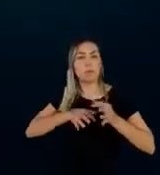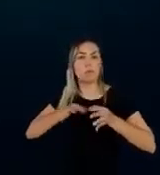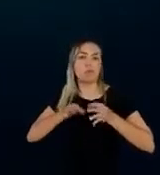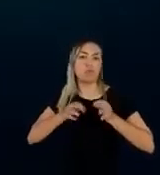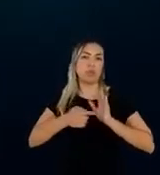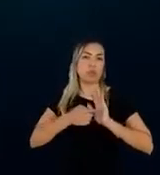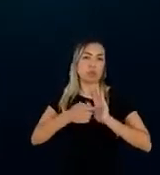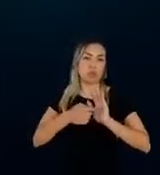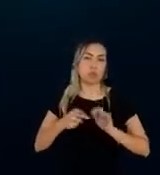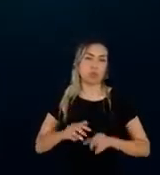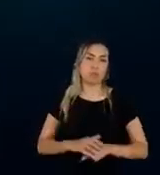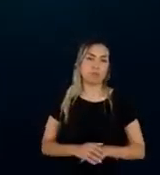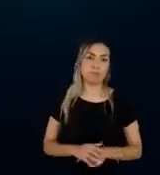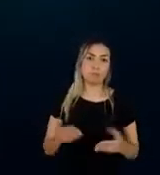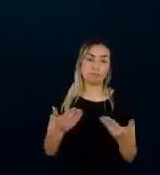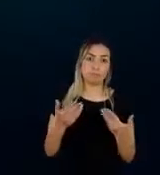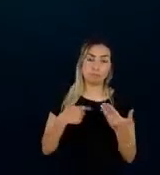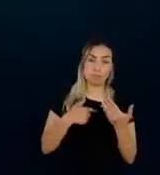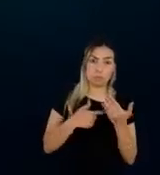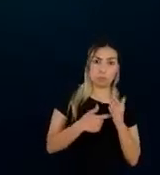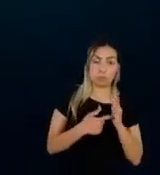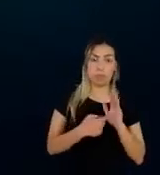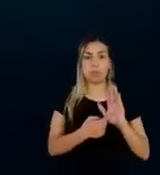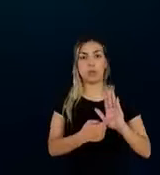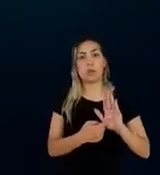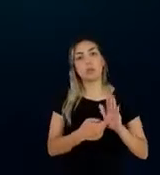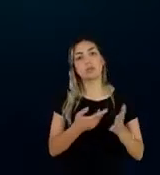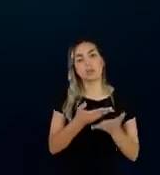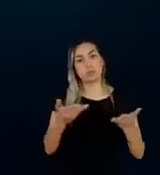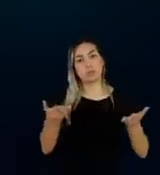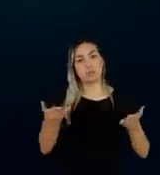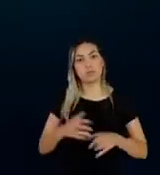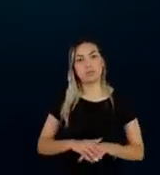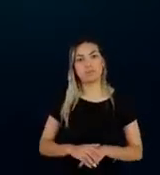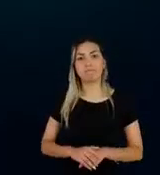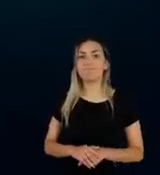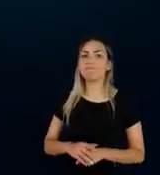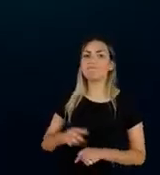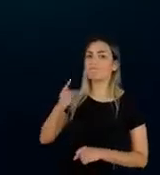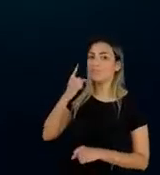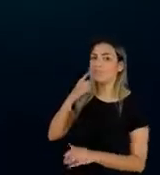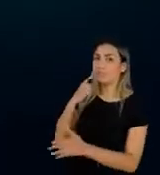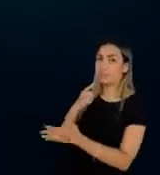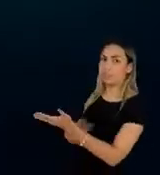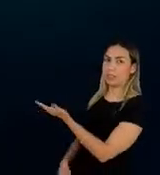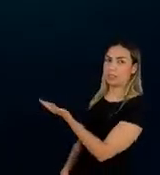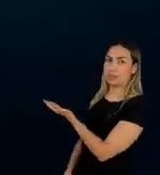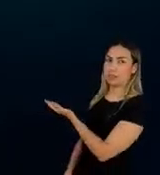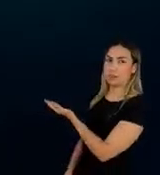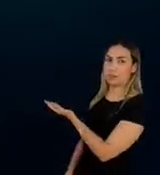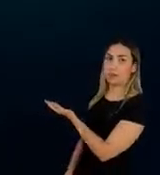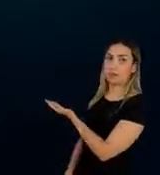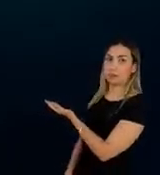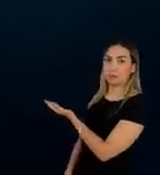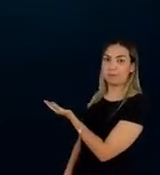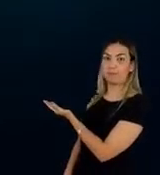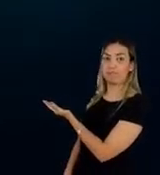eu vou mencionar um pouco mais aqui. E esse modelo E3P, então, ele está